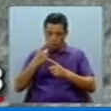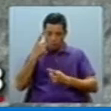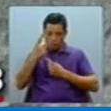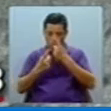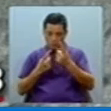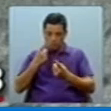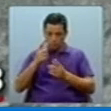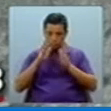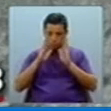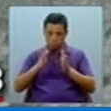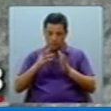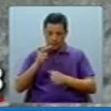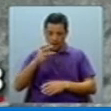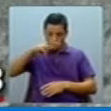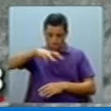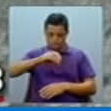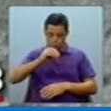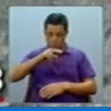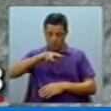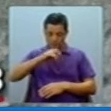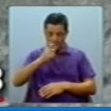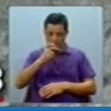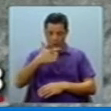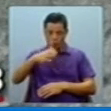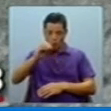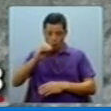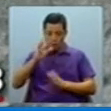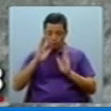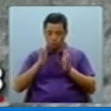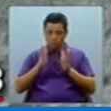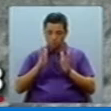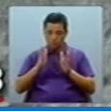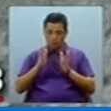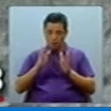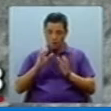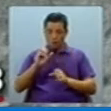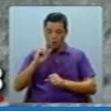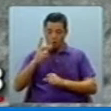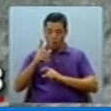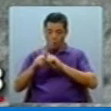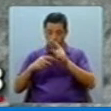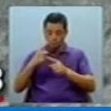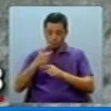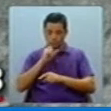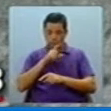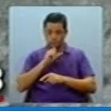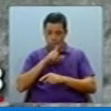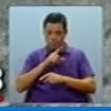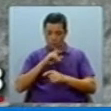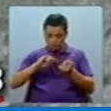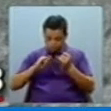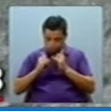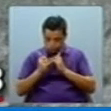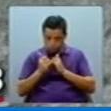calhar já teria amoníaco em si, terá deixado nesta cratera de impacto. Ou então, este amoníaco pode denunciar que esta cratera é muito